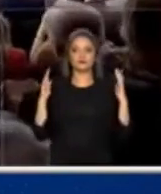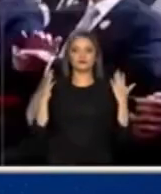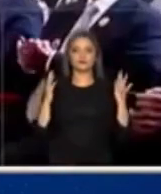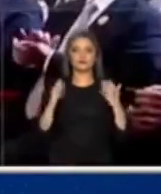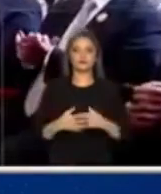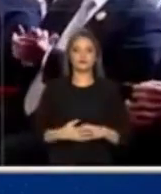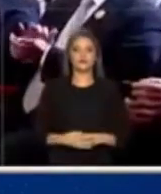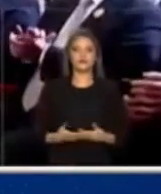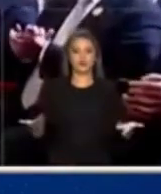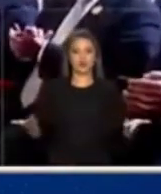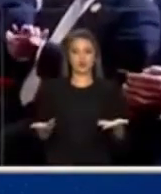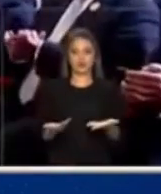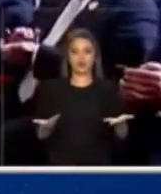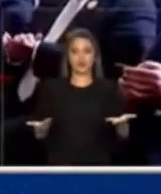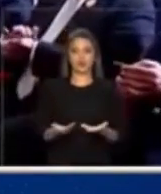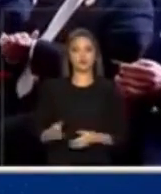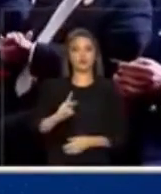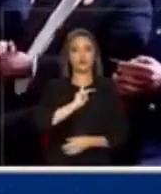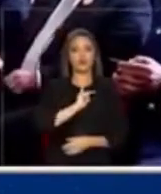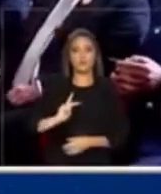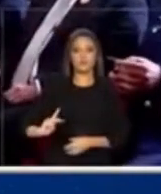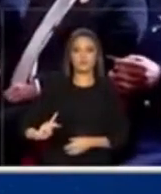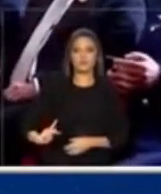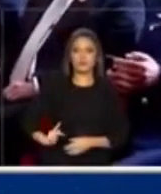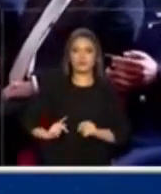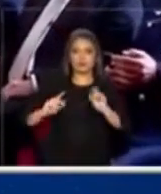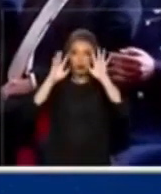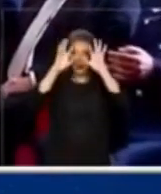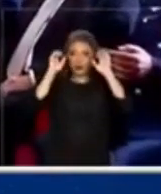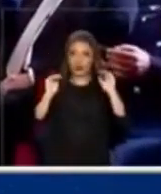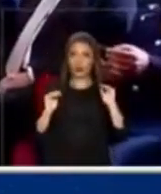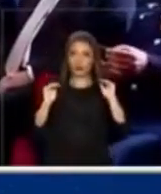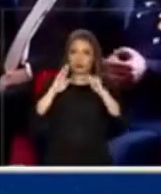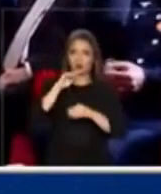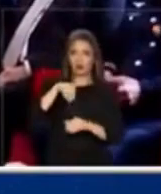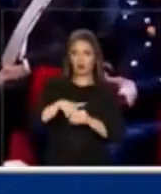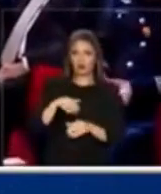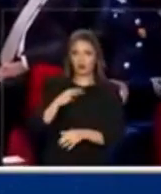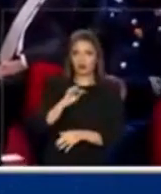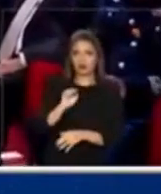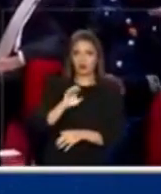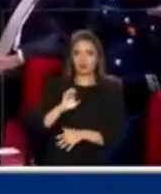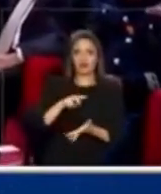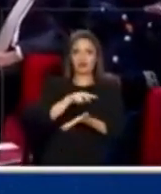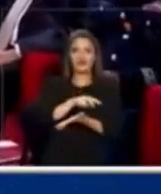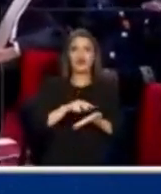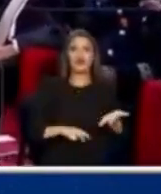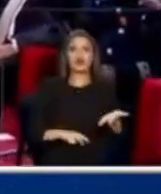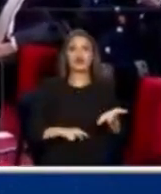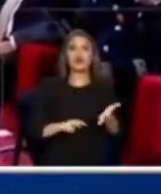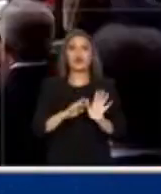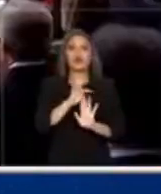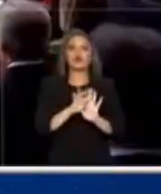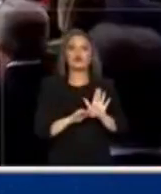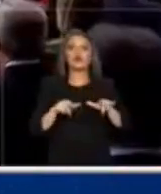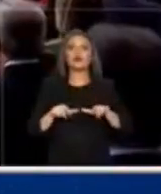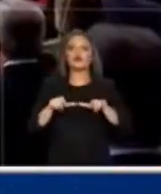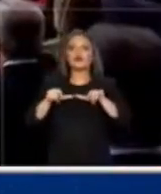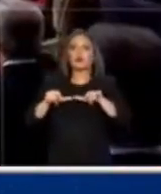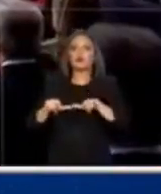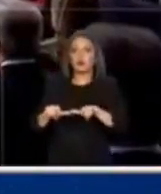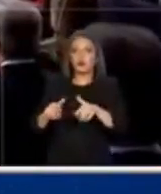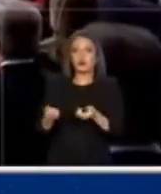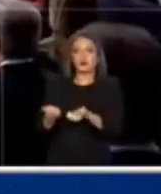quem ainda acredita em verdade, em justiça e em democracia?